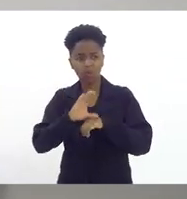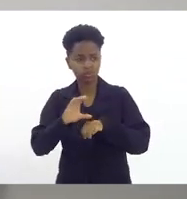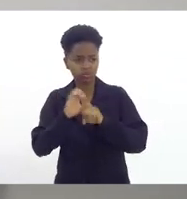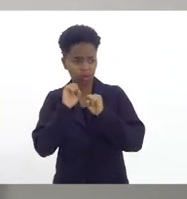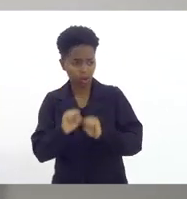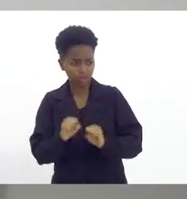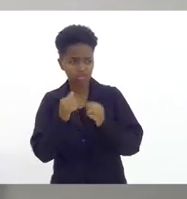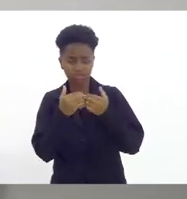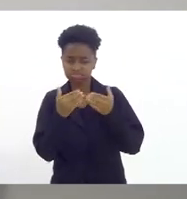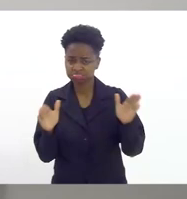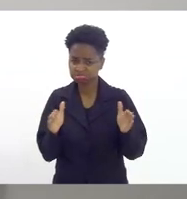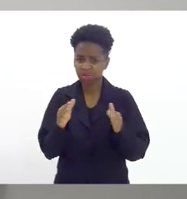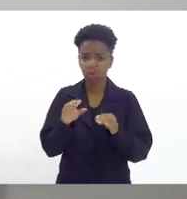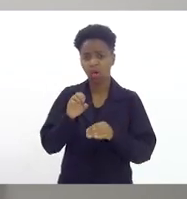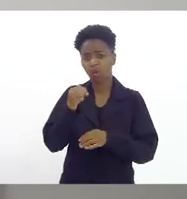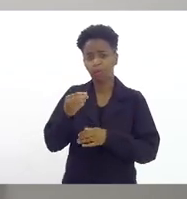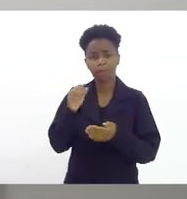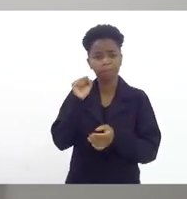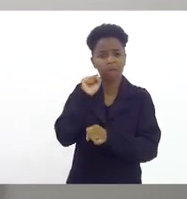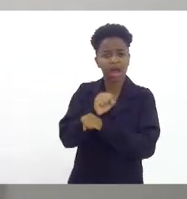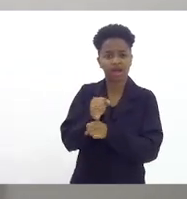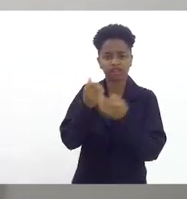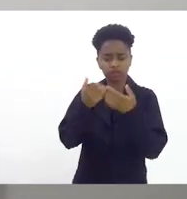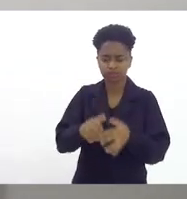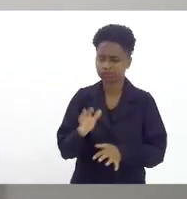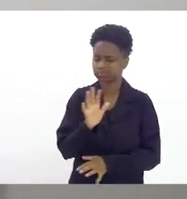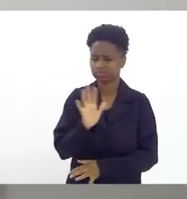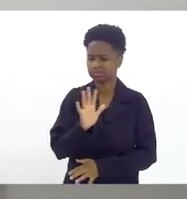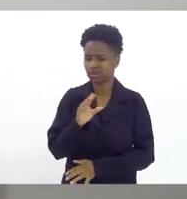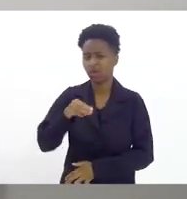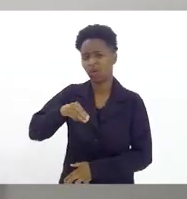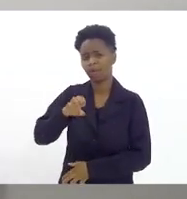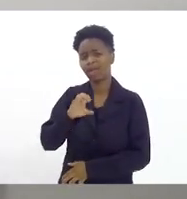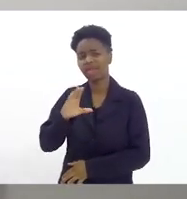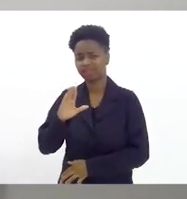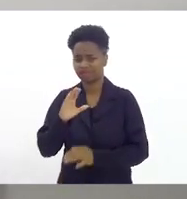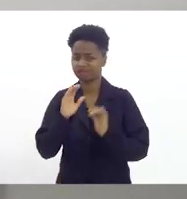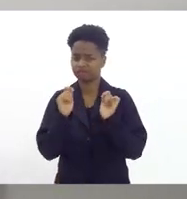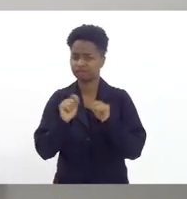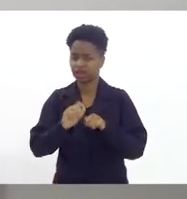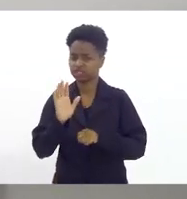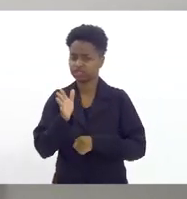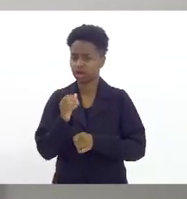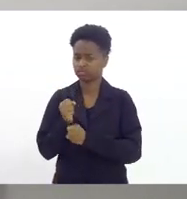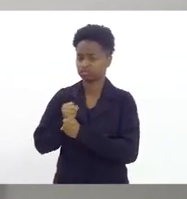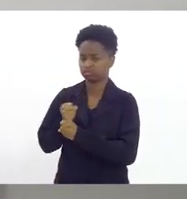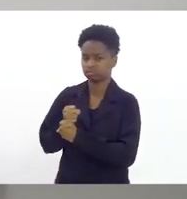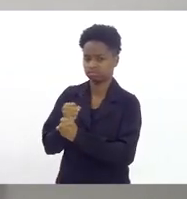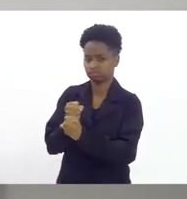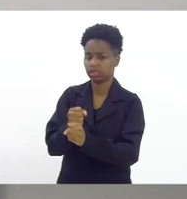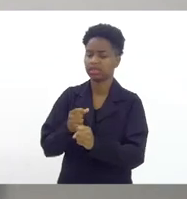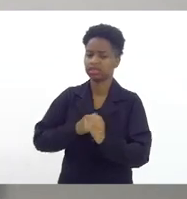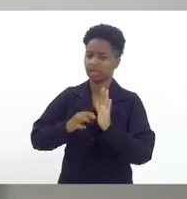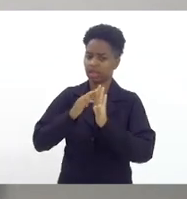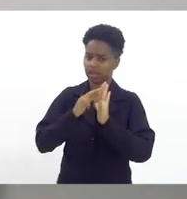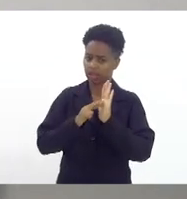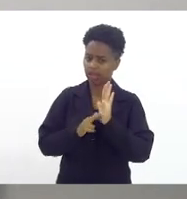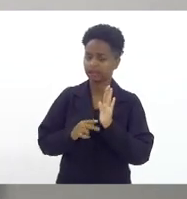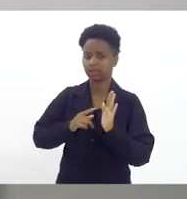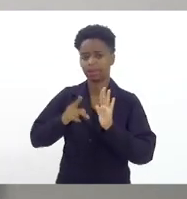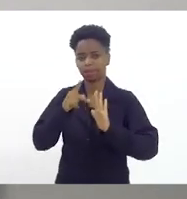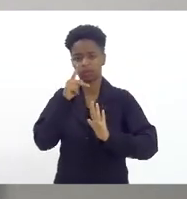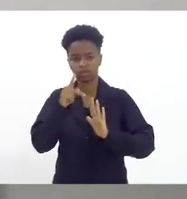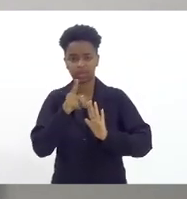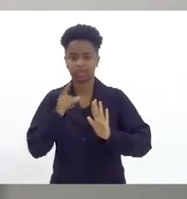qual curso pode deixar de funcionar não isso é que faz há anos tem regulamentações tem